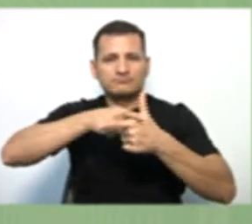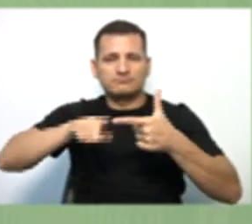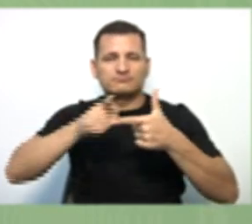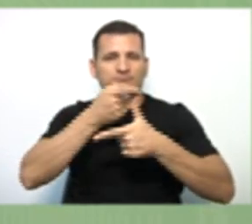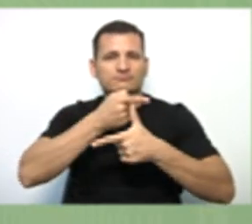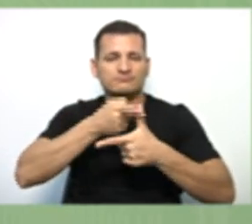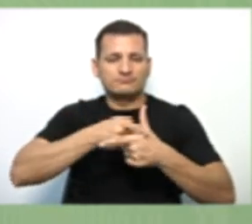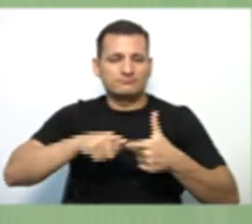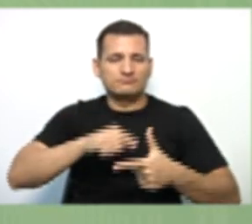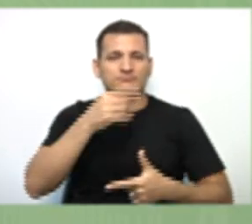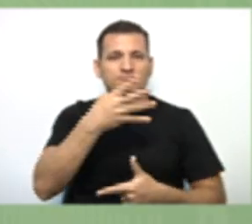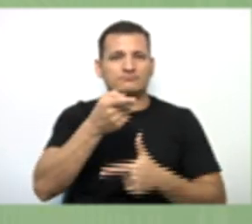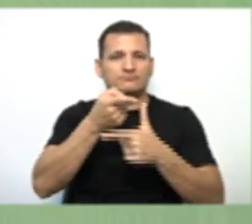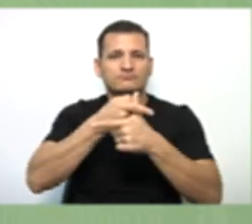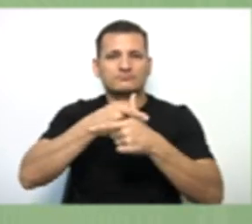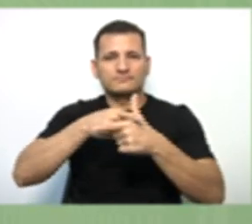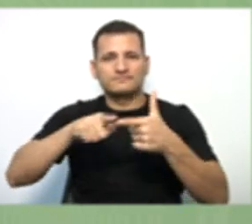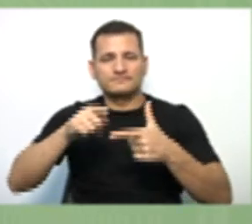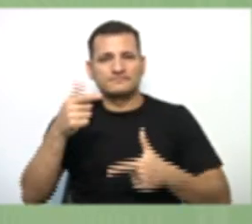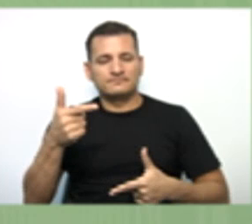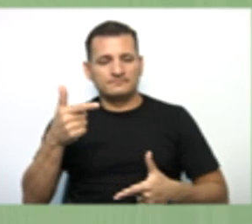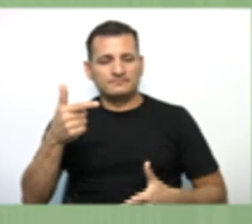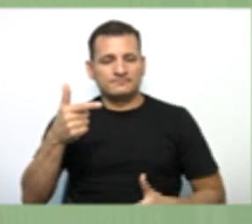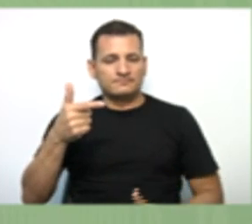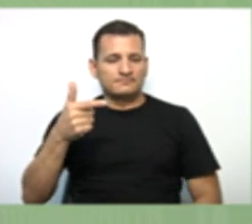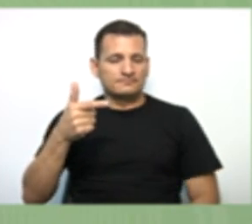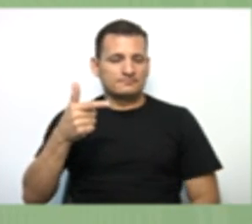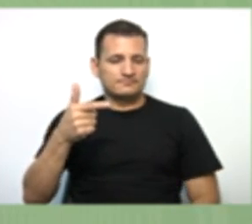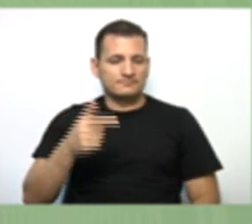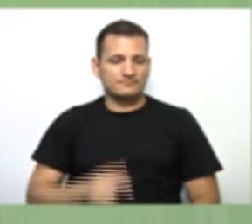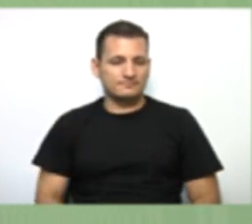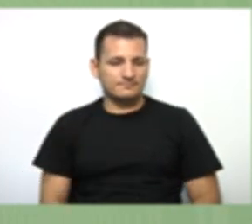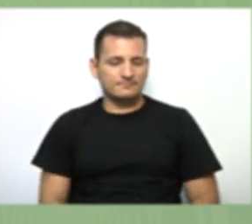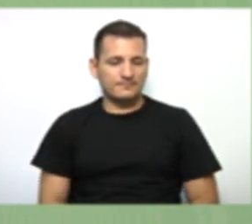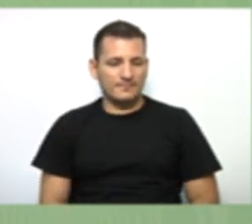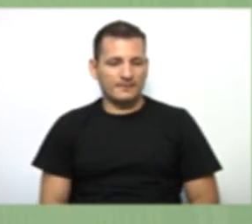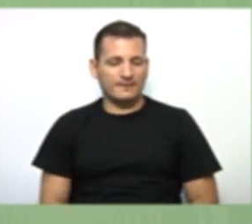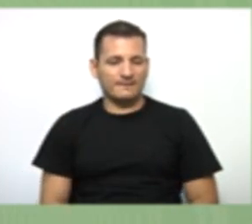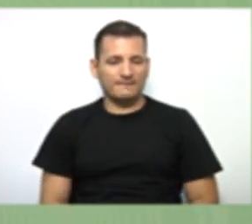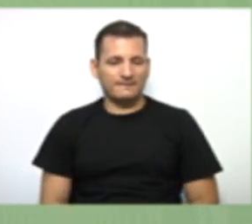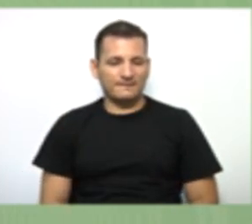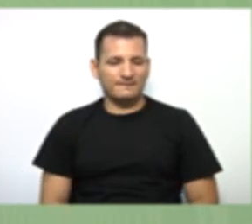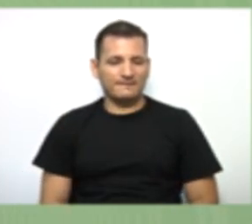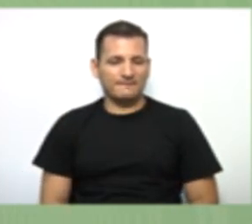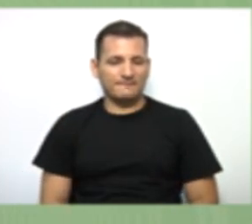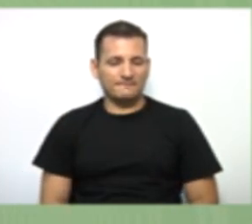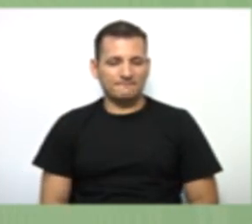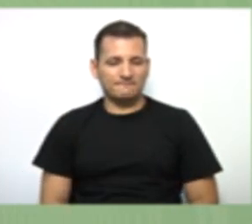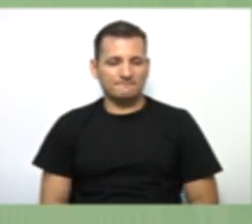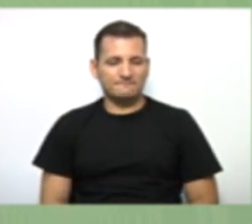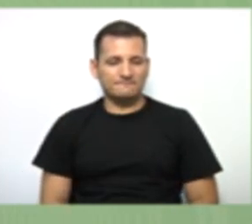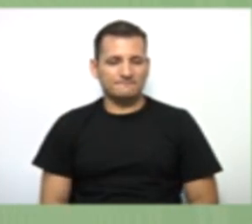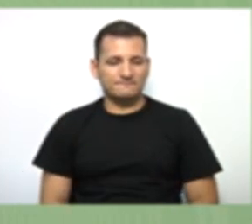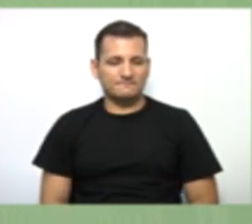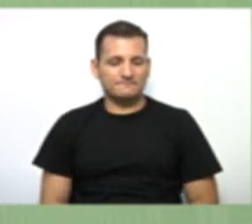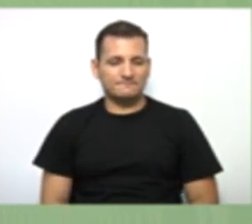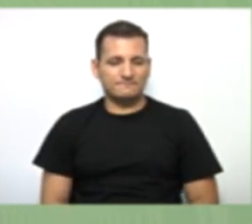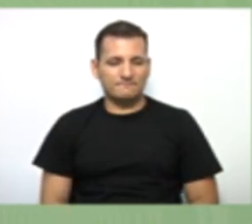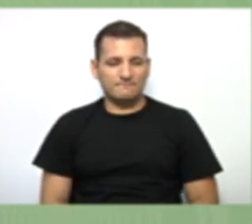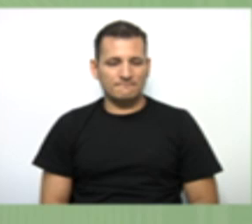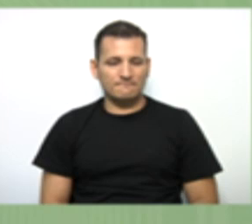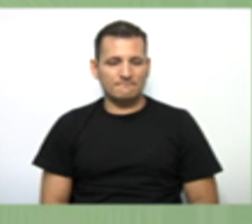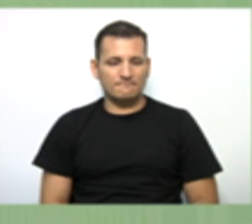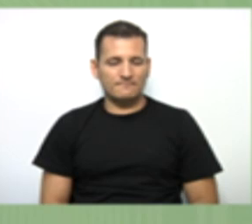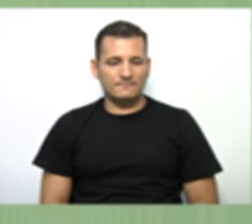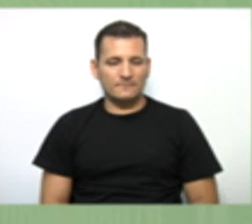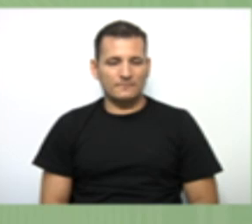dividir por 2, né, aí primeiro eu pego o quociente, né, aí o 2, aí tem o resto. Eu